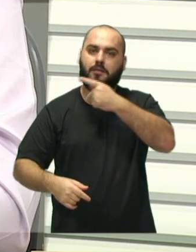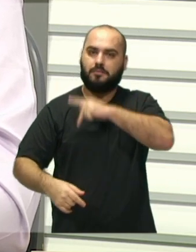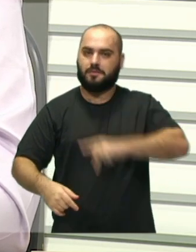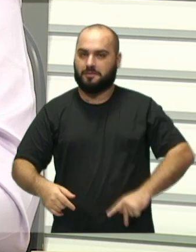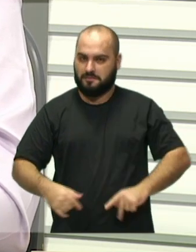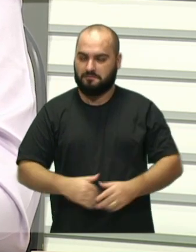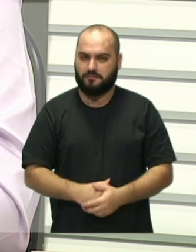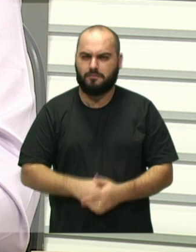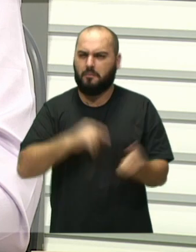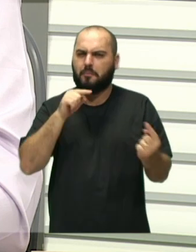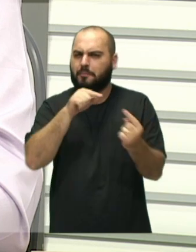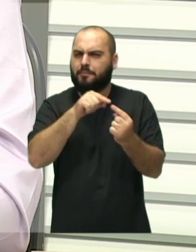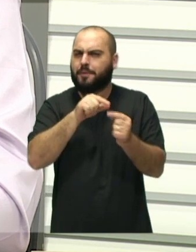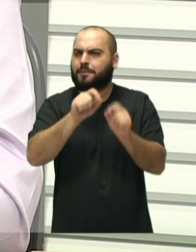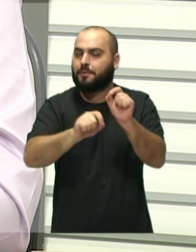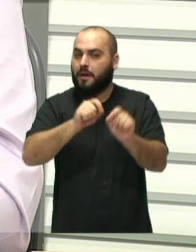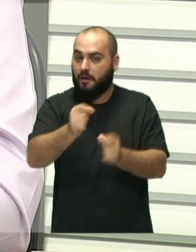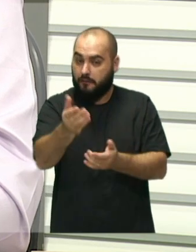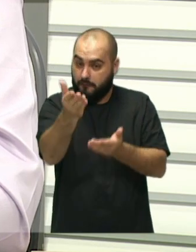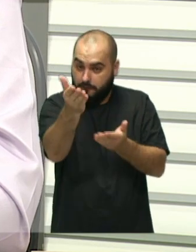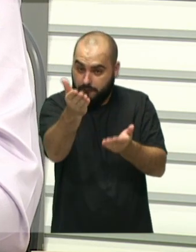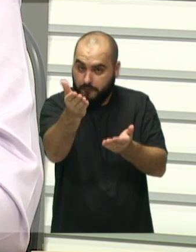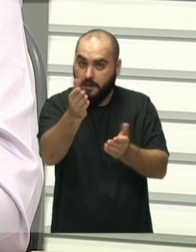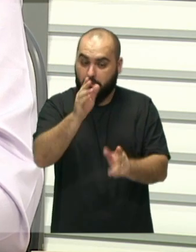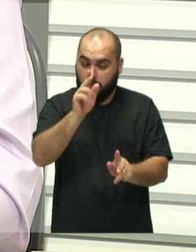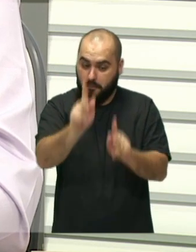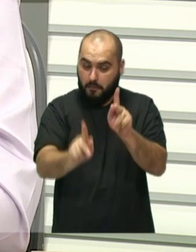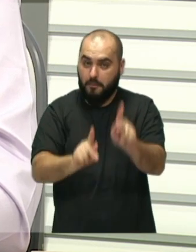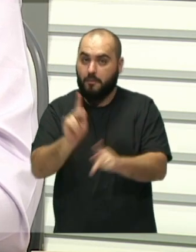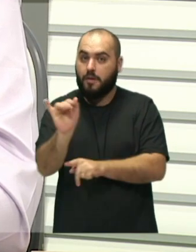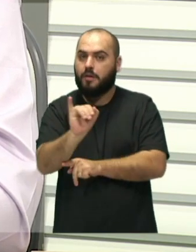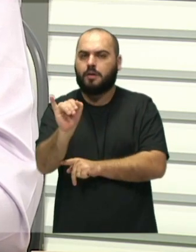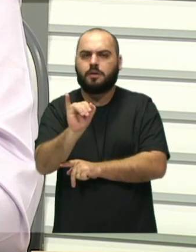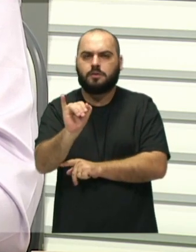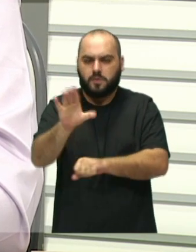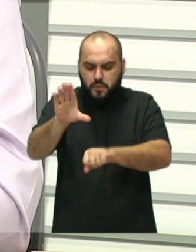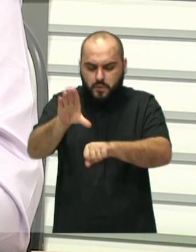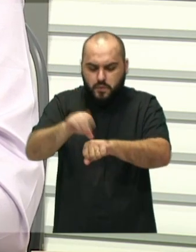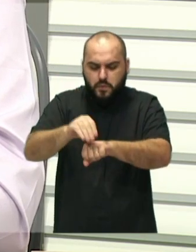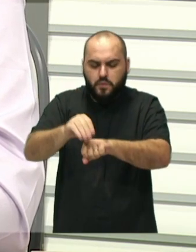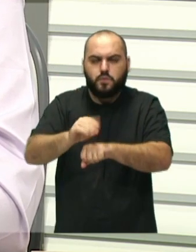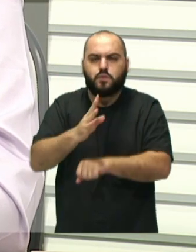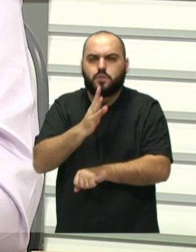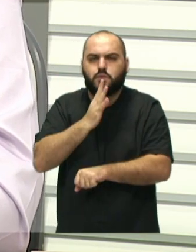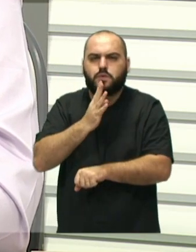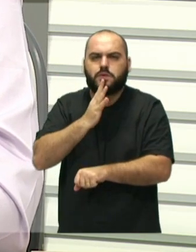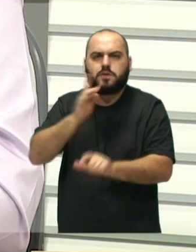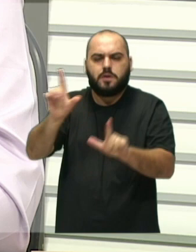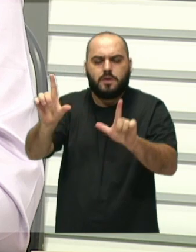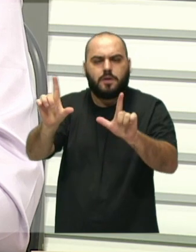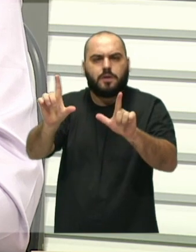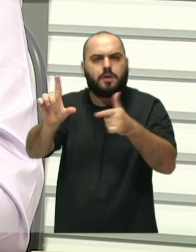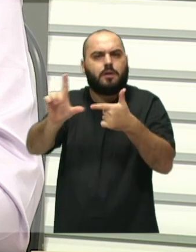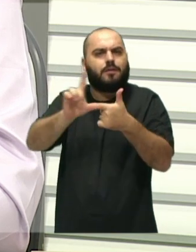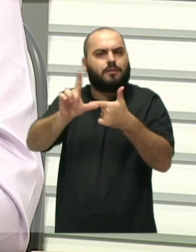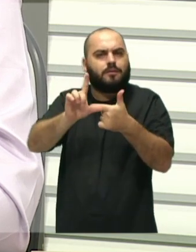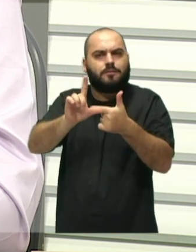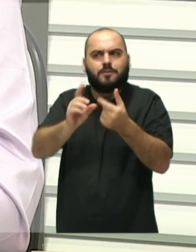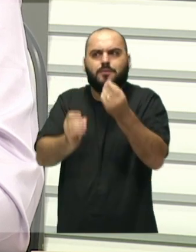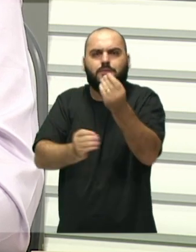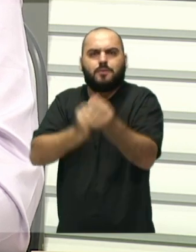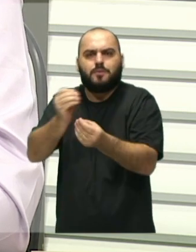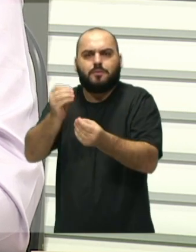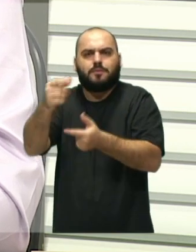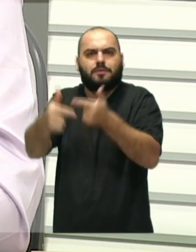objetivo de levar a você cidadão de Itajaí o conhecimento aqui do da nossa do Poder Legislativo como funciona